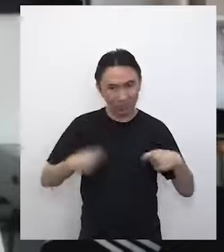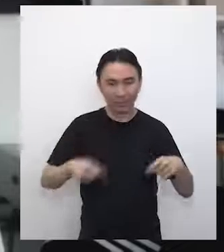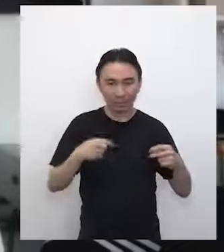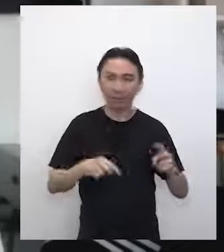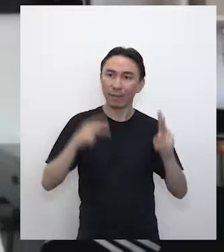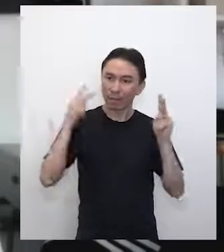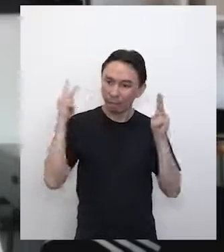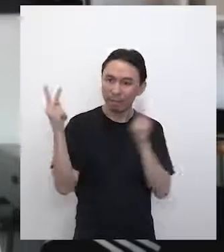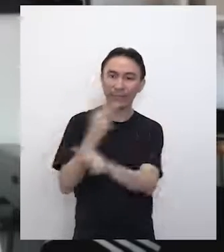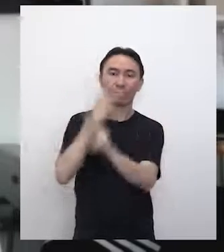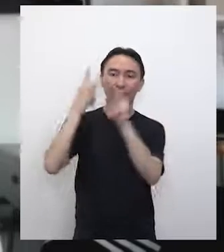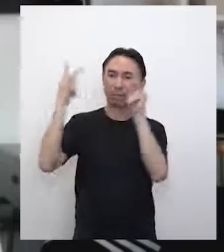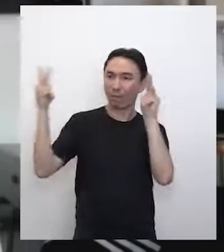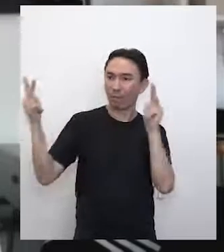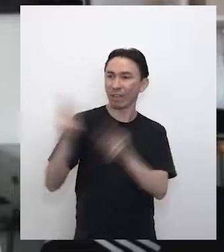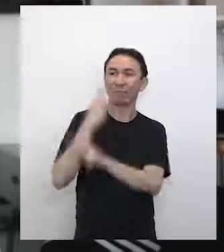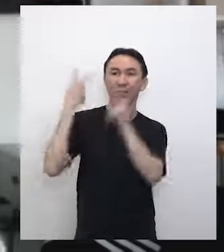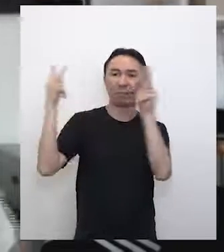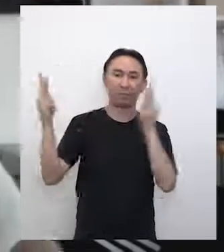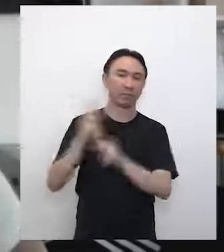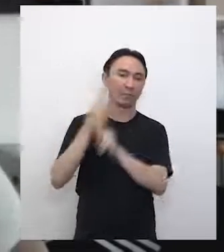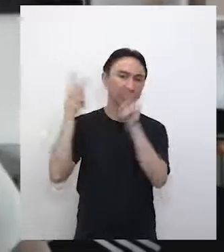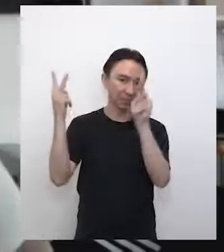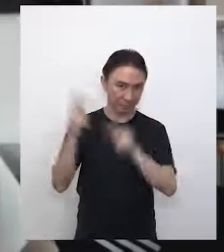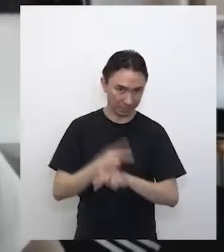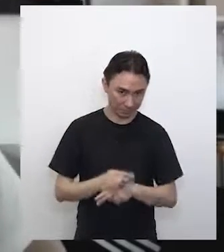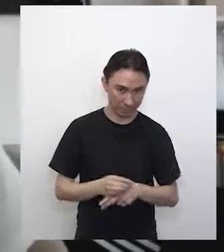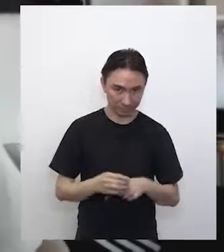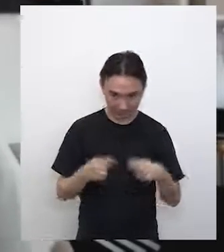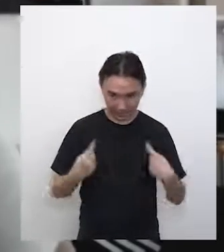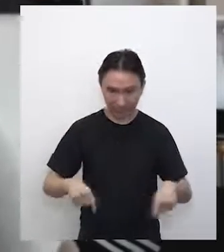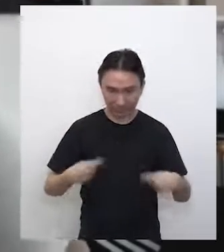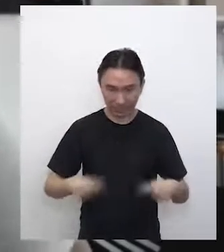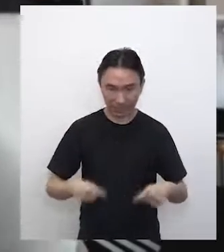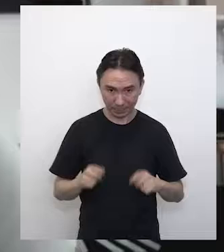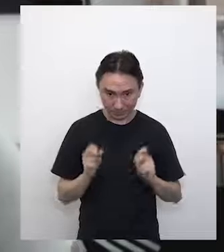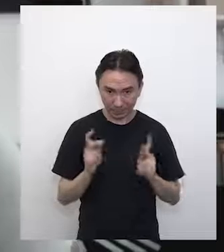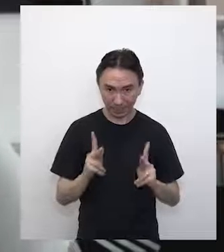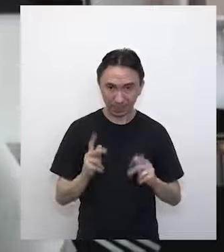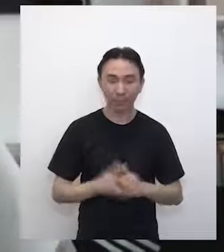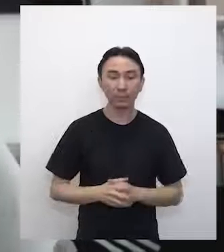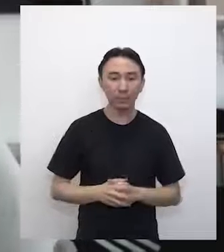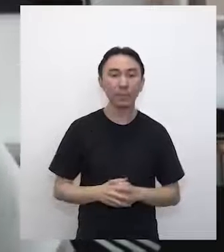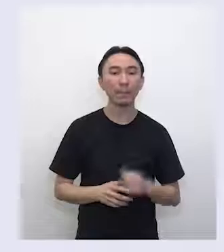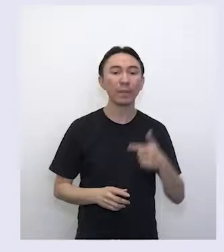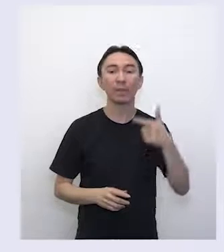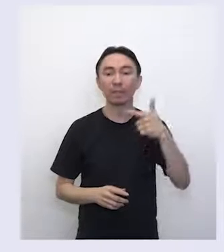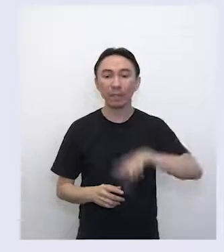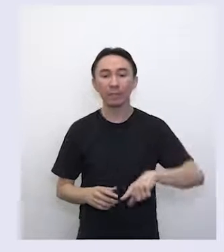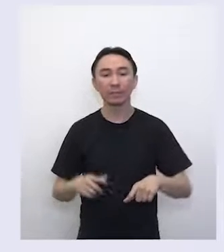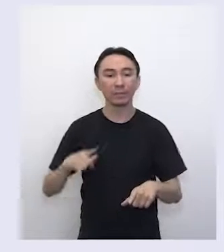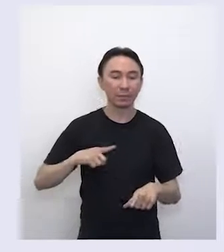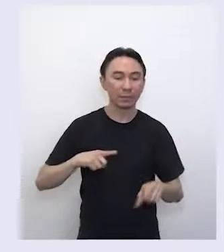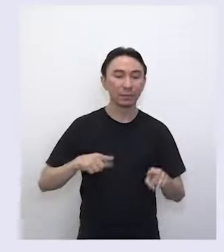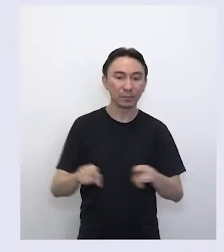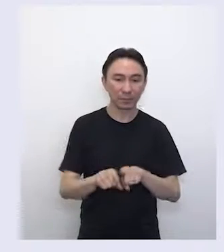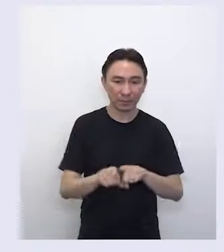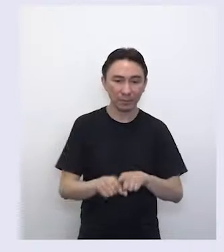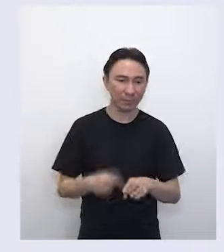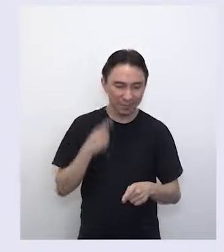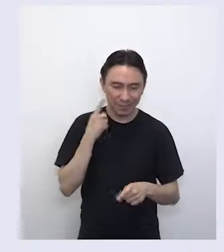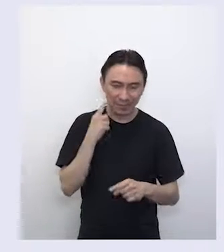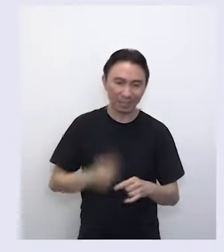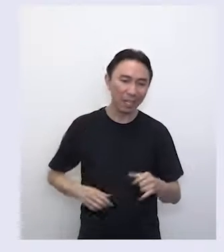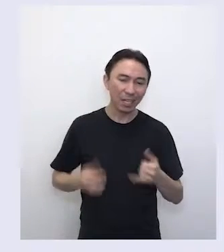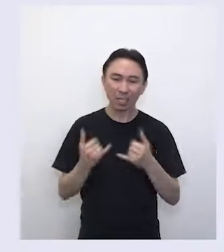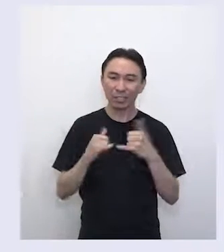sendo um fator bastante decisivo também. Volta lá. Então, tem também a energia da biomassa. Eu não sei se